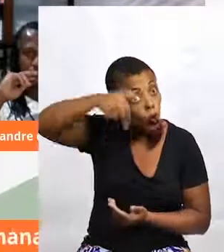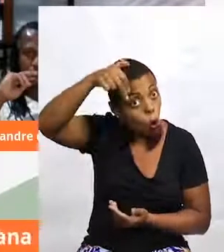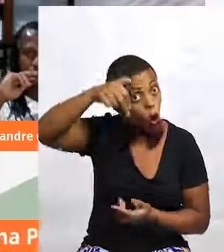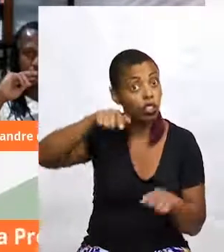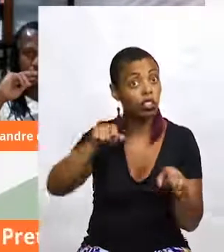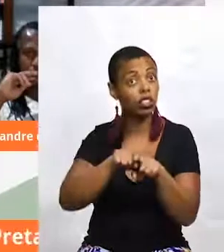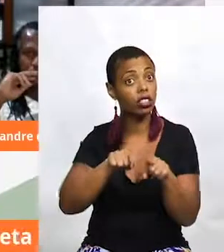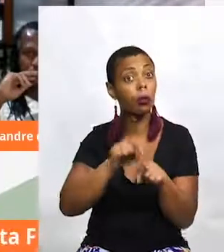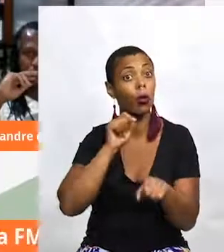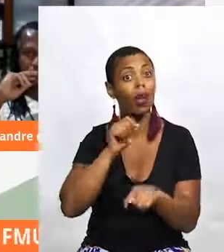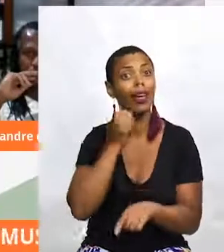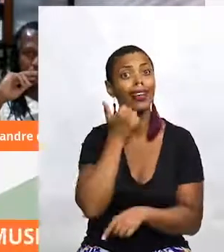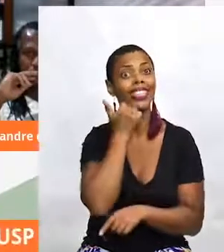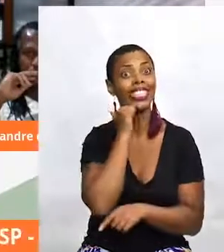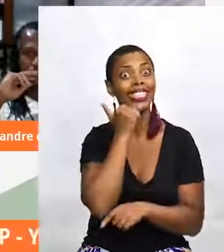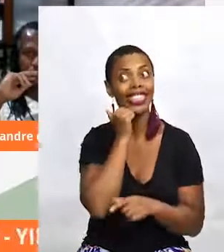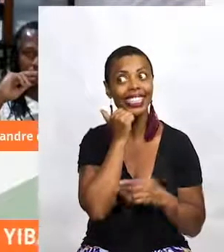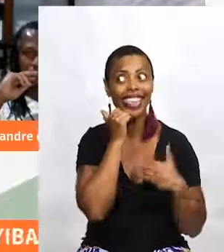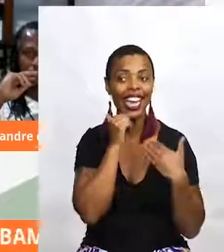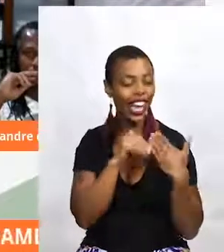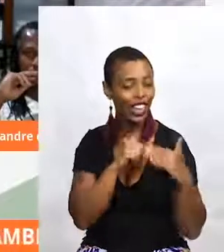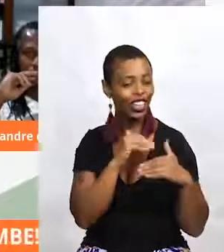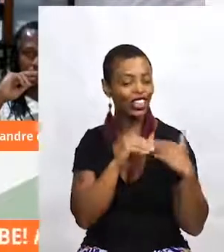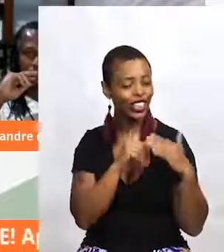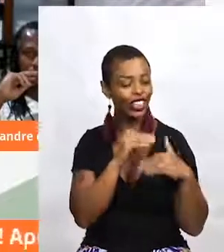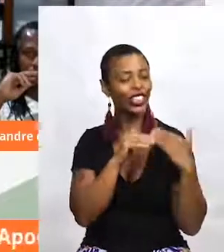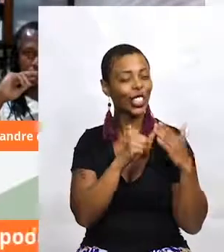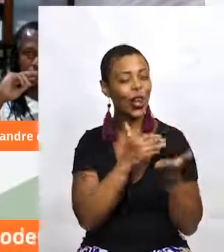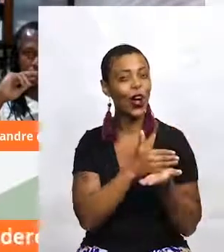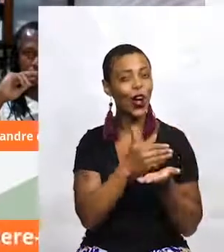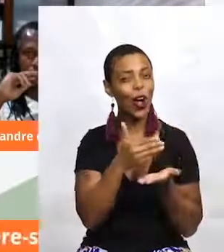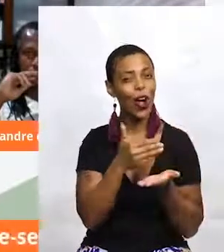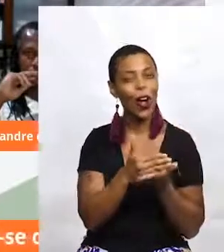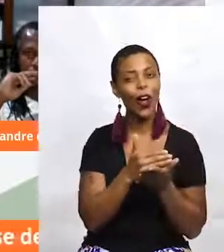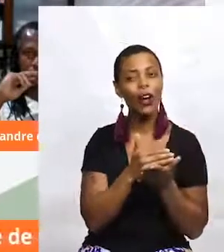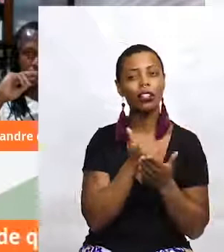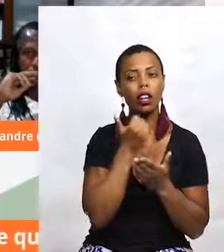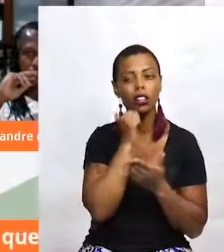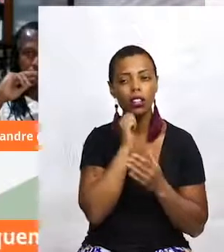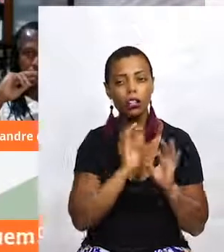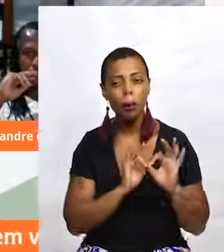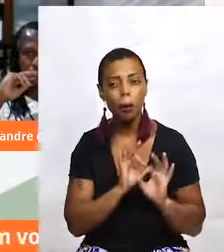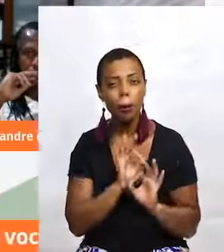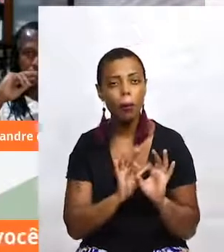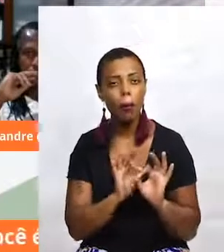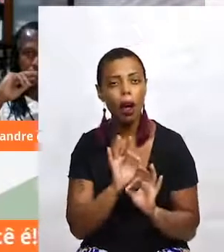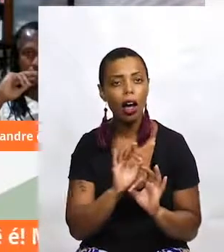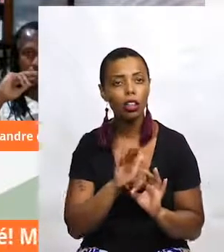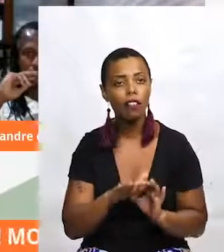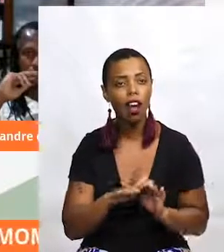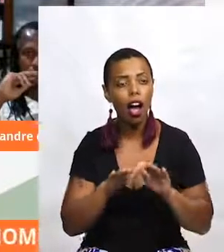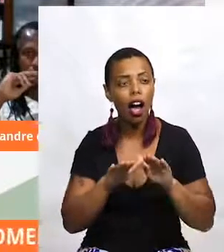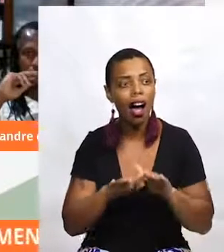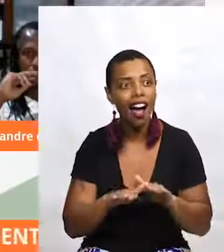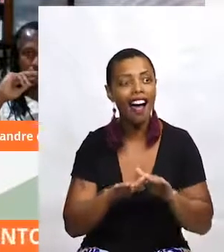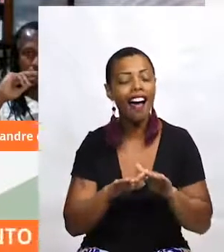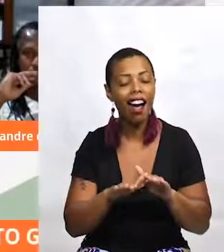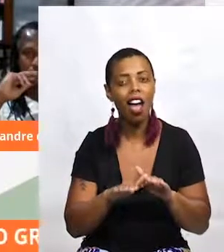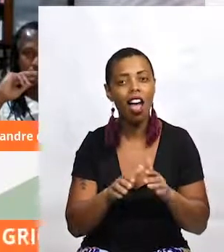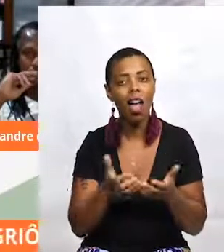enquanto cientista em construção, que eu estou começando a produzir ciência devagarzinho agora, para agradecer